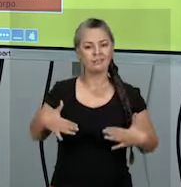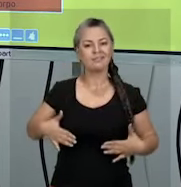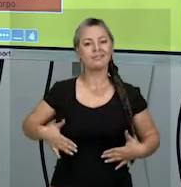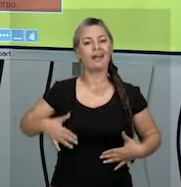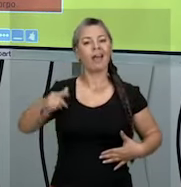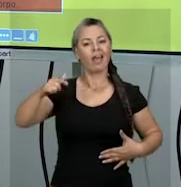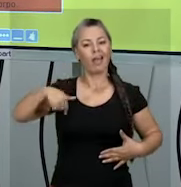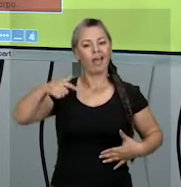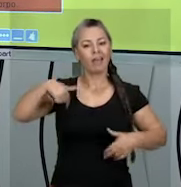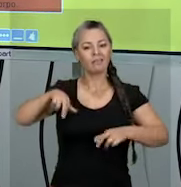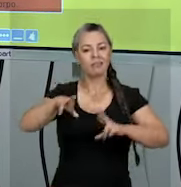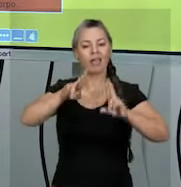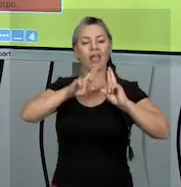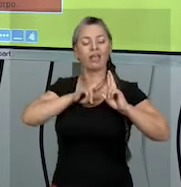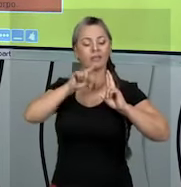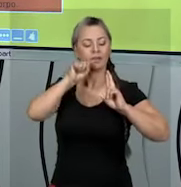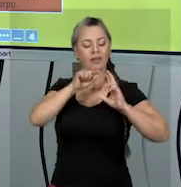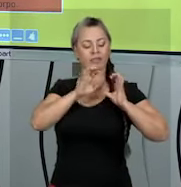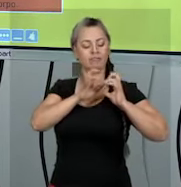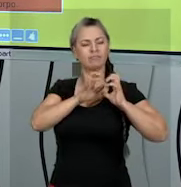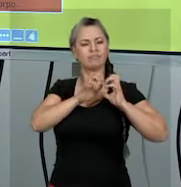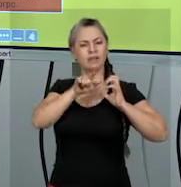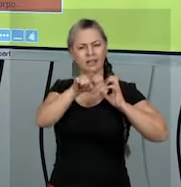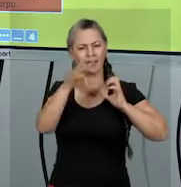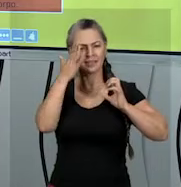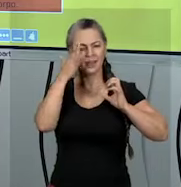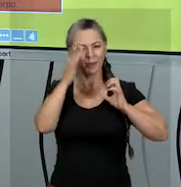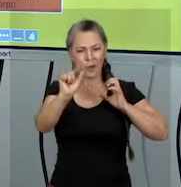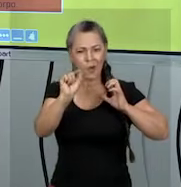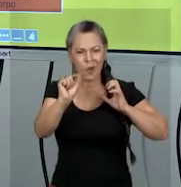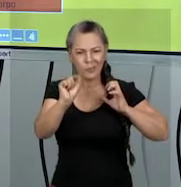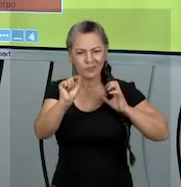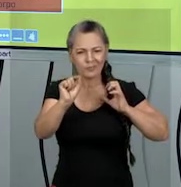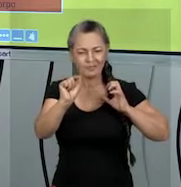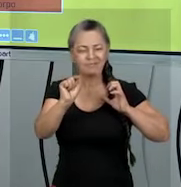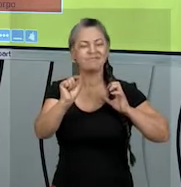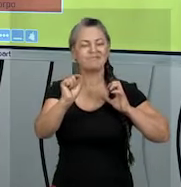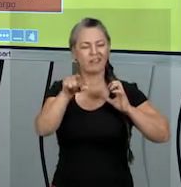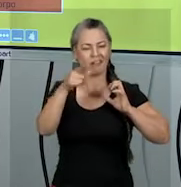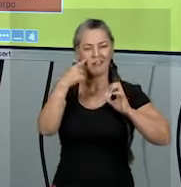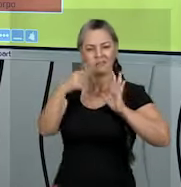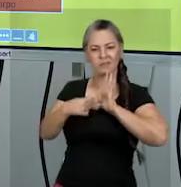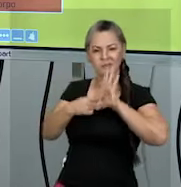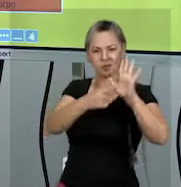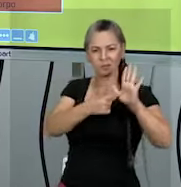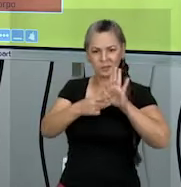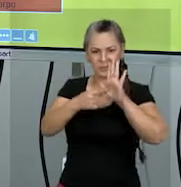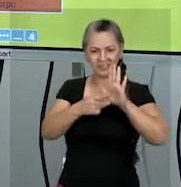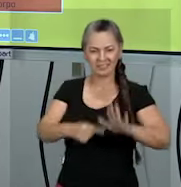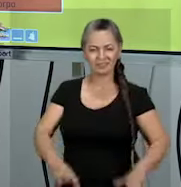coordenado pelo sistema nervoso. Quer saber como? Então, vamos para o próximo slide.